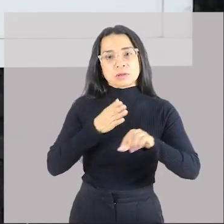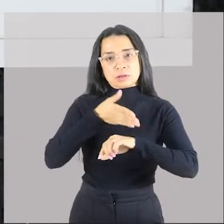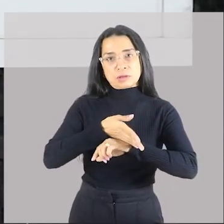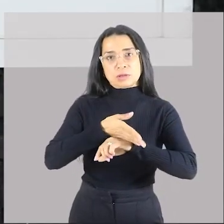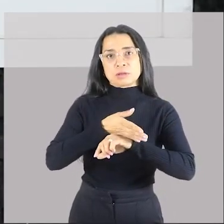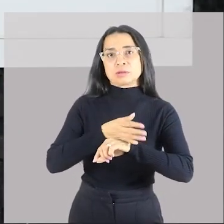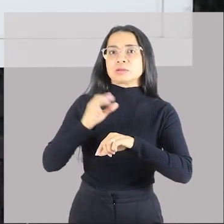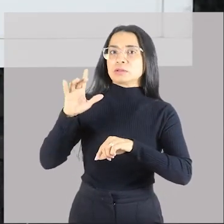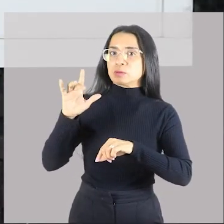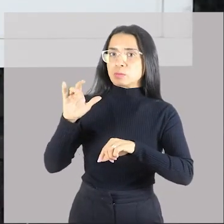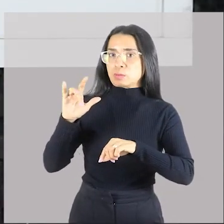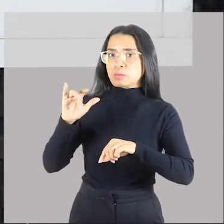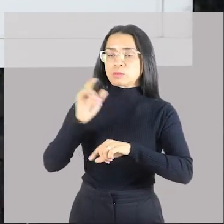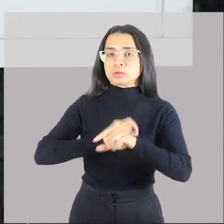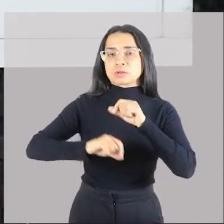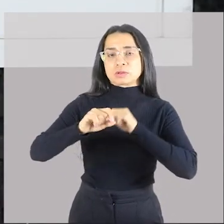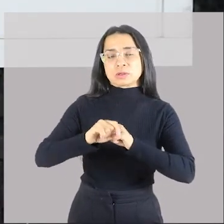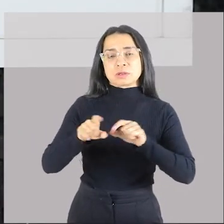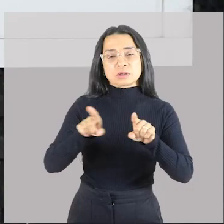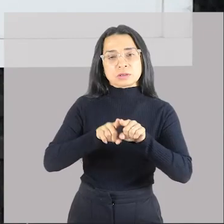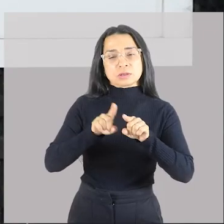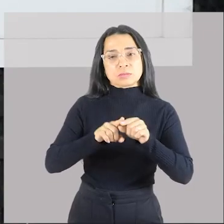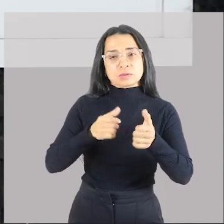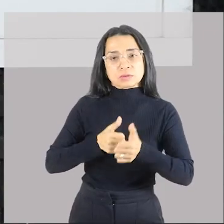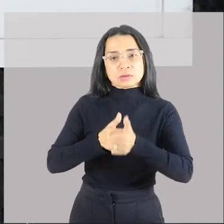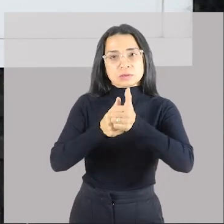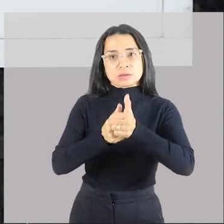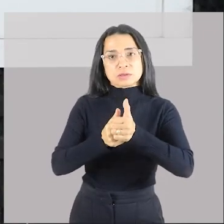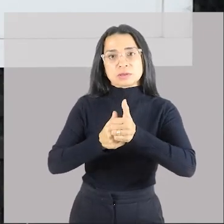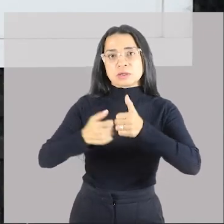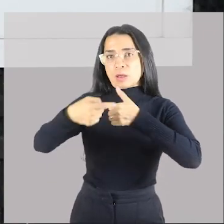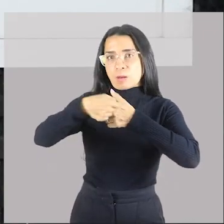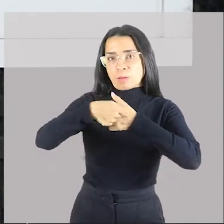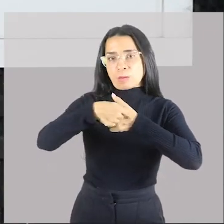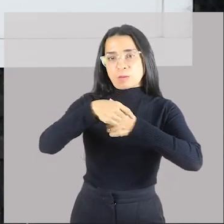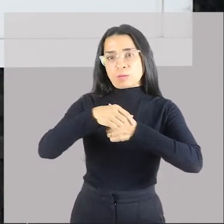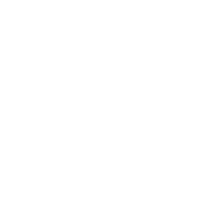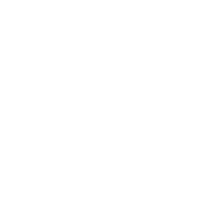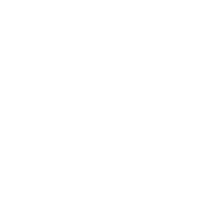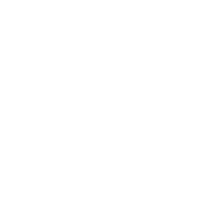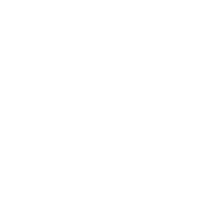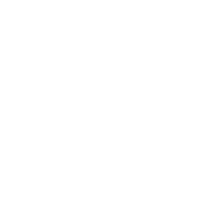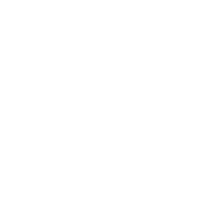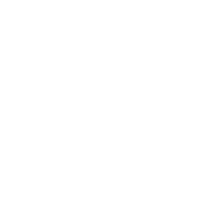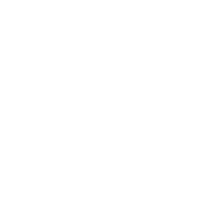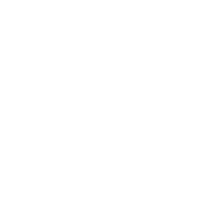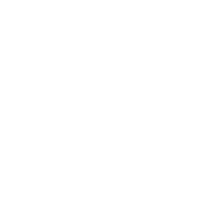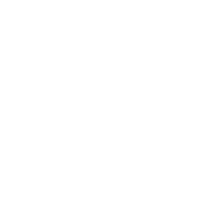canal, ative o sininho, siga a gente, né? Muito conteúdo bom. Valeu, até a próxima.